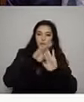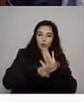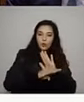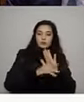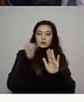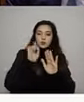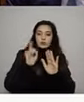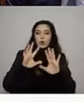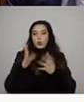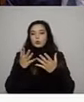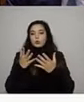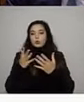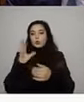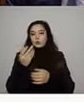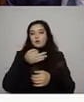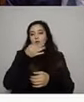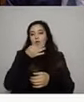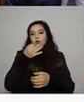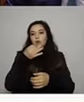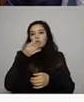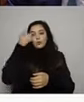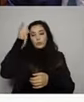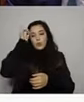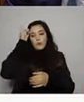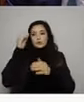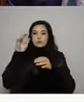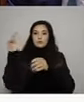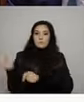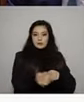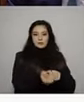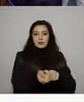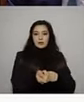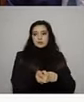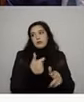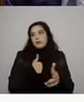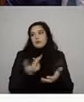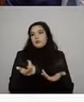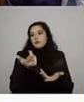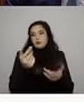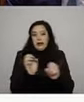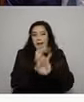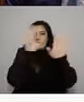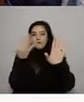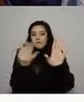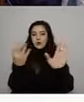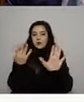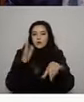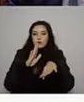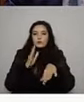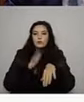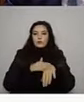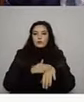se falou nos bombeiros de Paço de Arcos. E, portanto, foi isso que o Sr. Presidente, e foi claríssimo, até